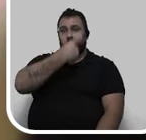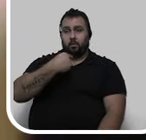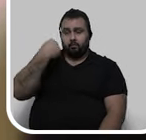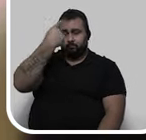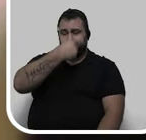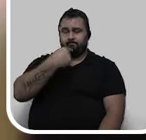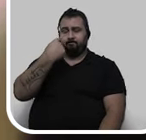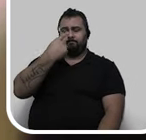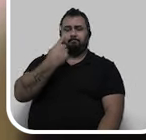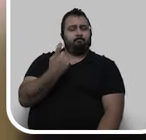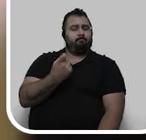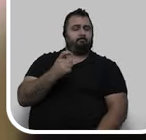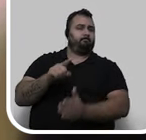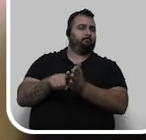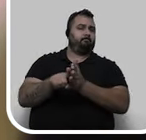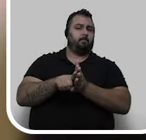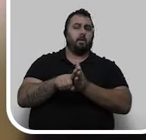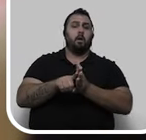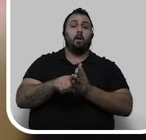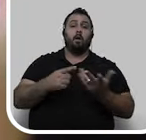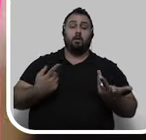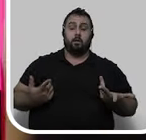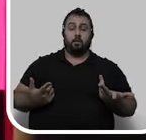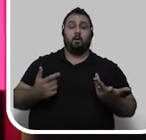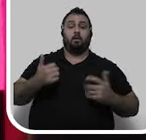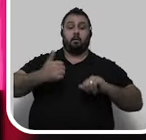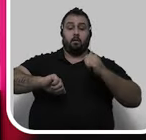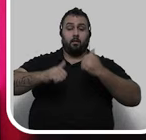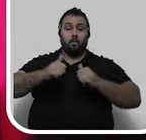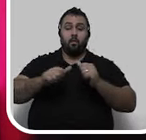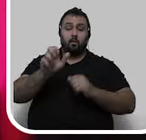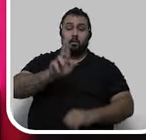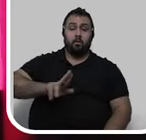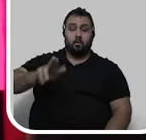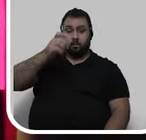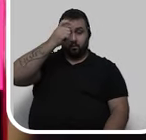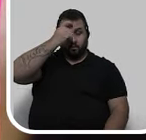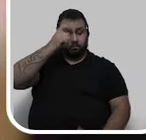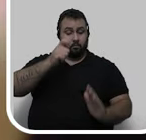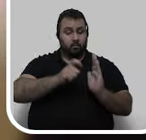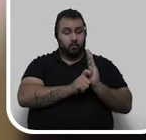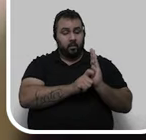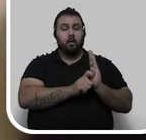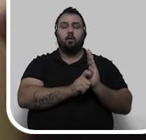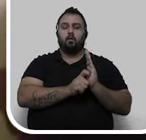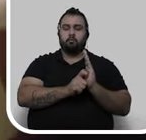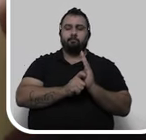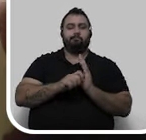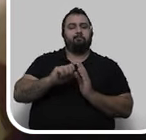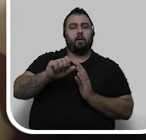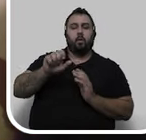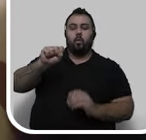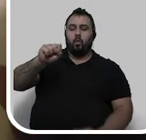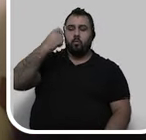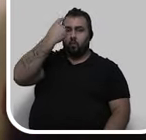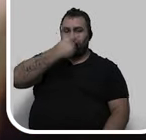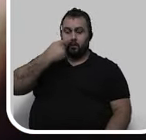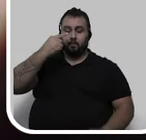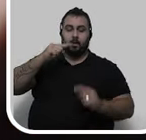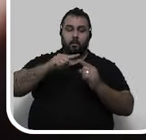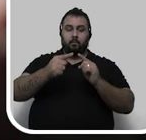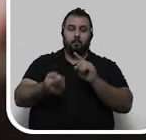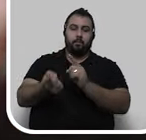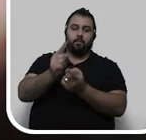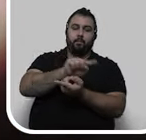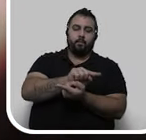trabalho, de carga de trabalho de um analista, em 8 horas para 8 minutos usando máquina, mas a gente precisa da tomada de decisão humana. Porque